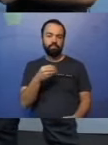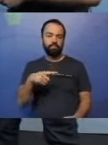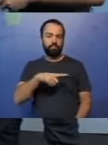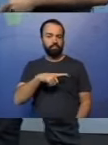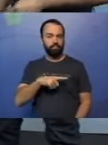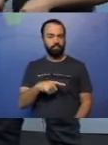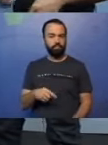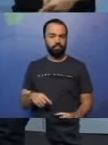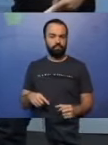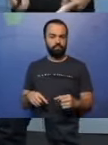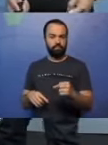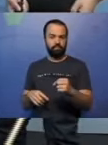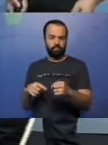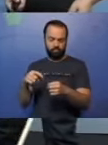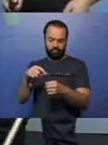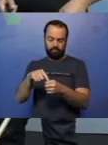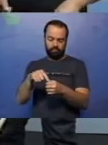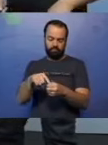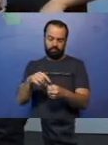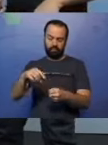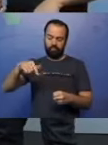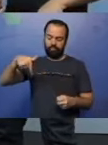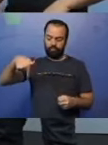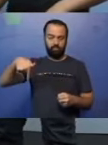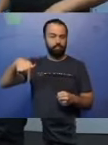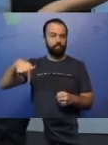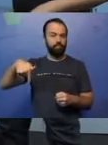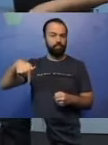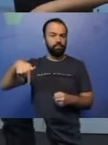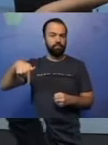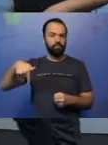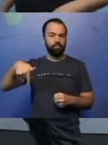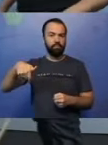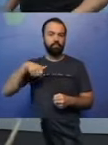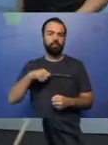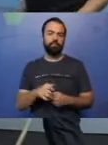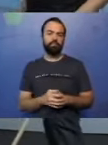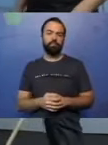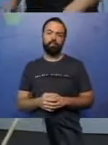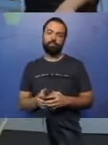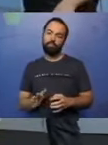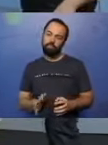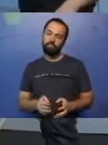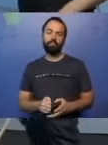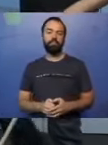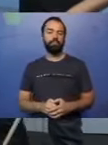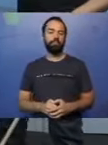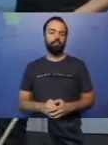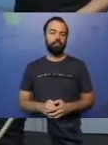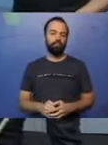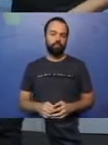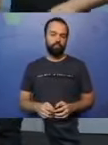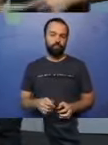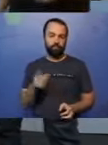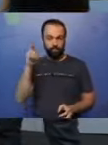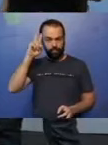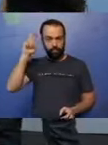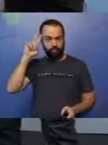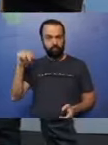do resultado ser o número 7? Bom, vamos